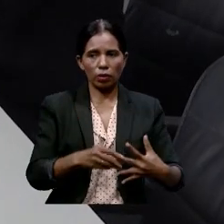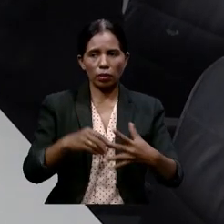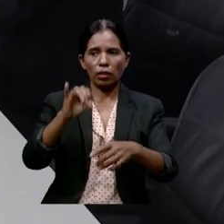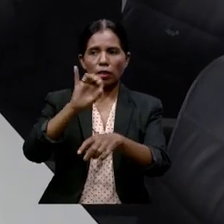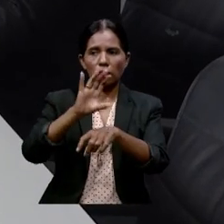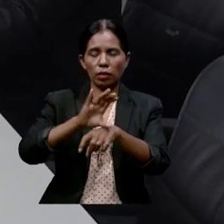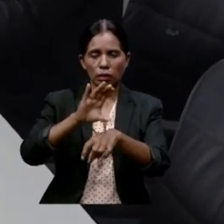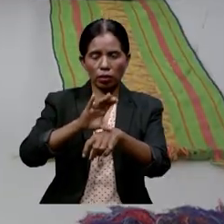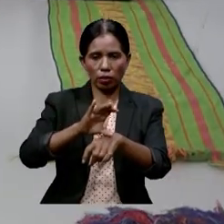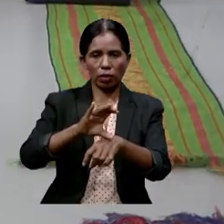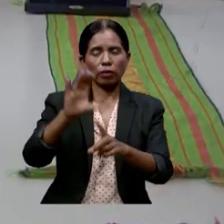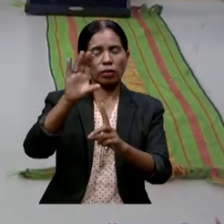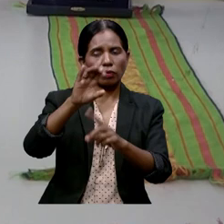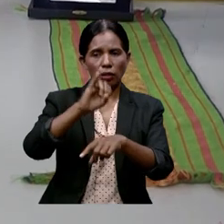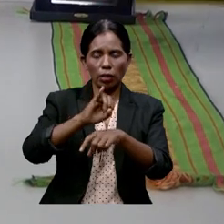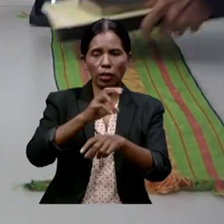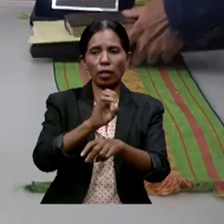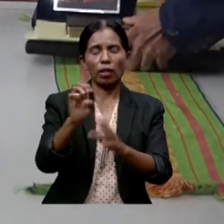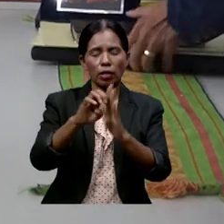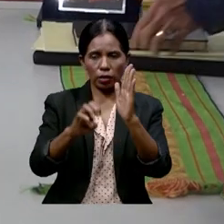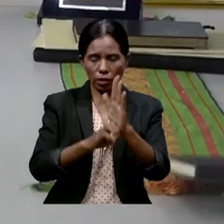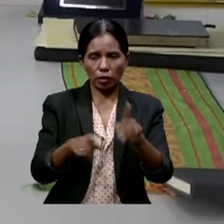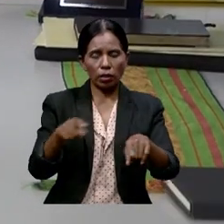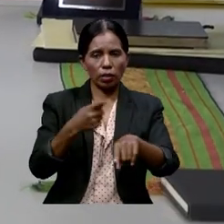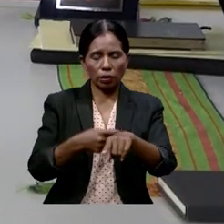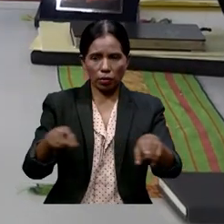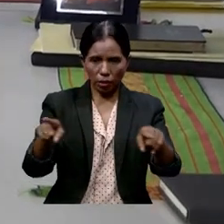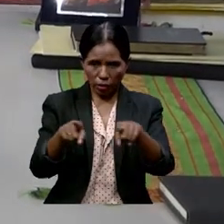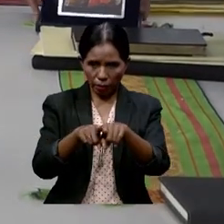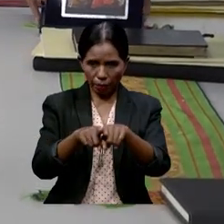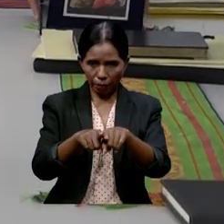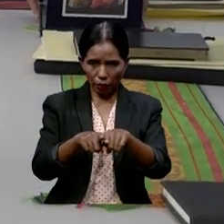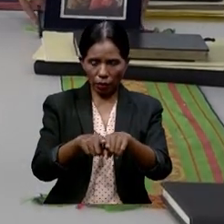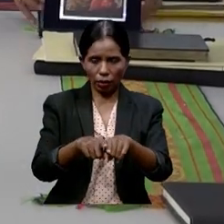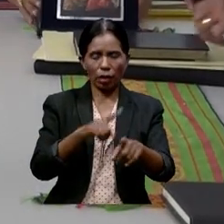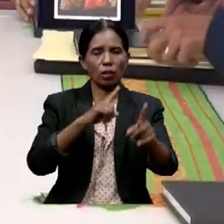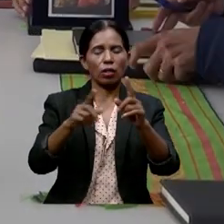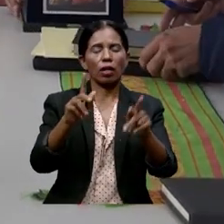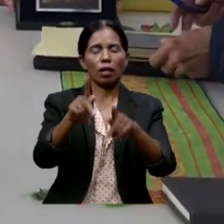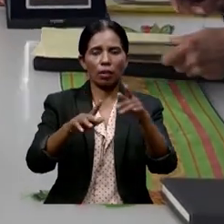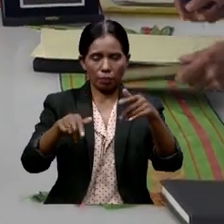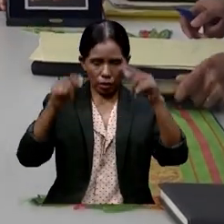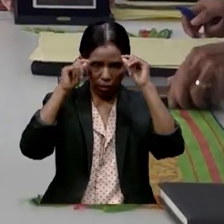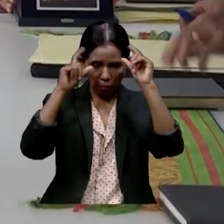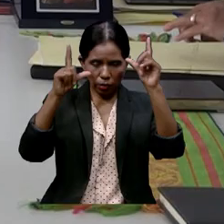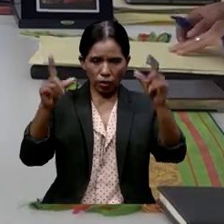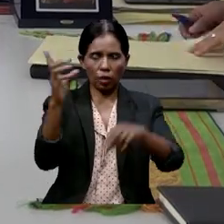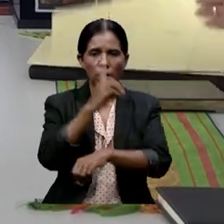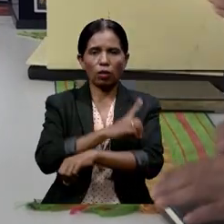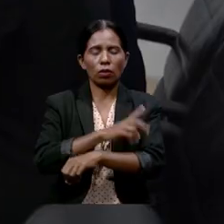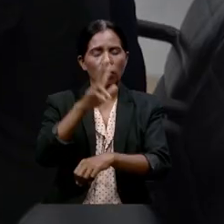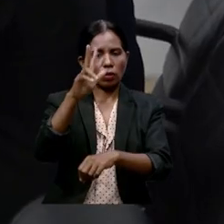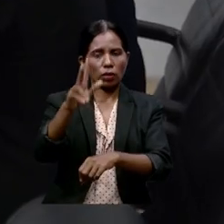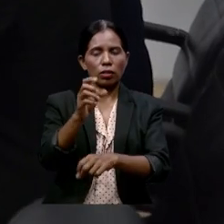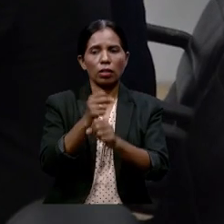festado Vaticano mai Timor Leste no hia tempo hanesan halau mos pastoral mai sarani kreda Timor durante lorong tolu nebe